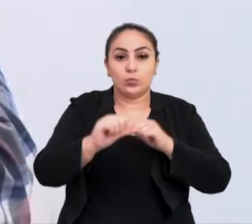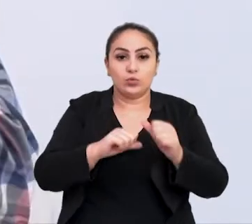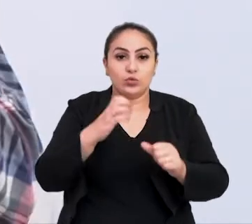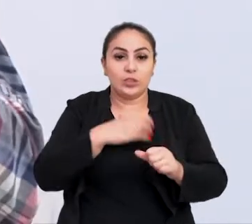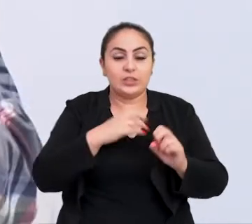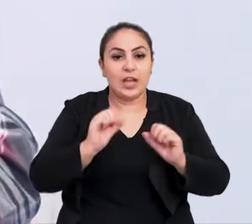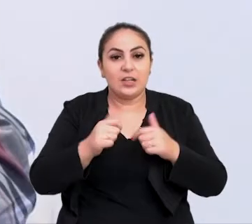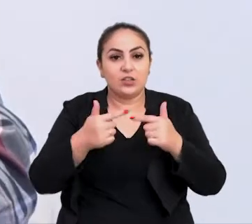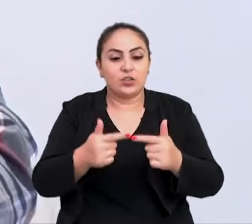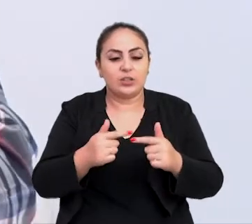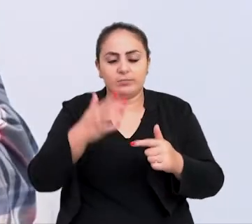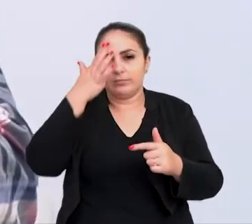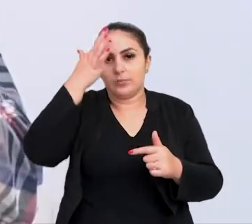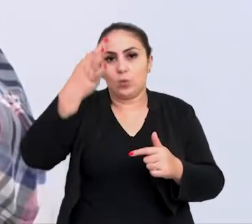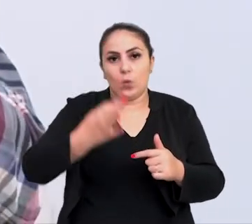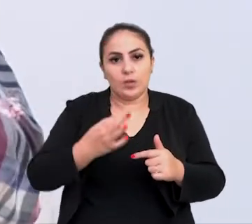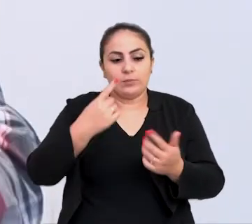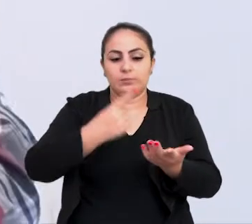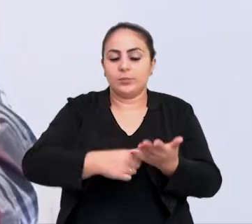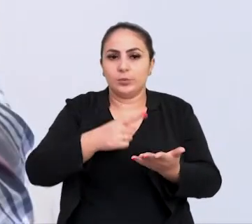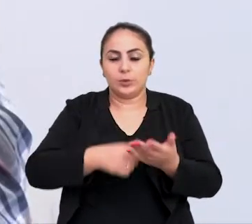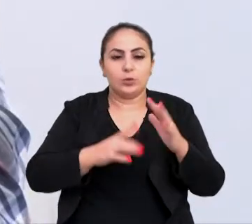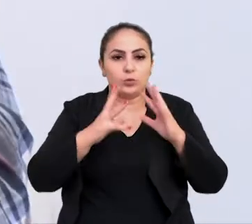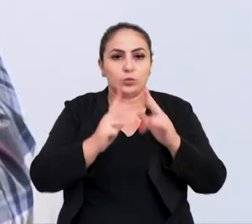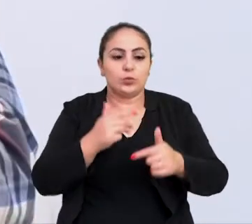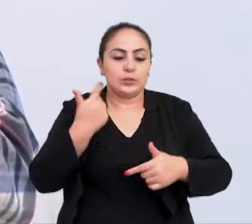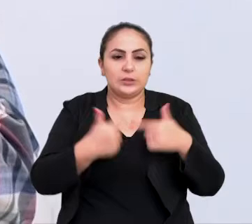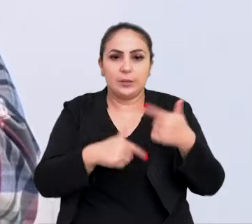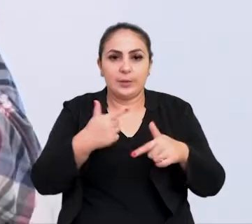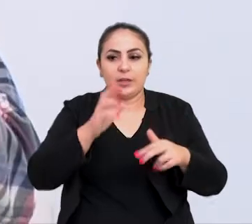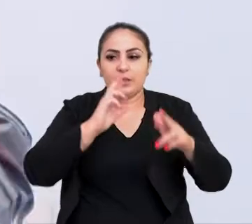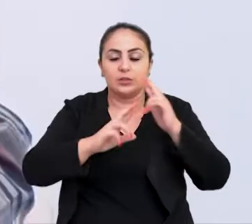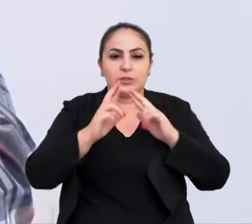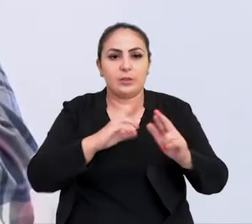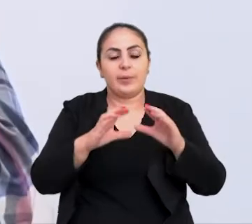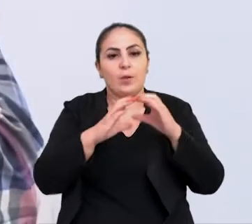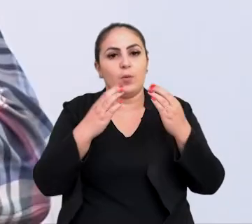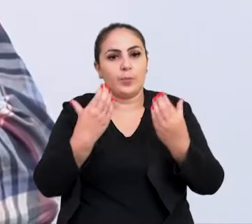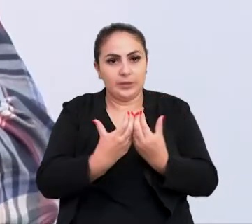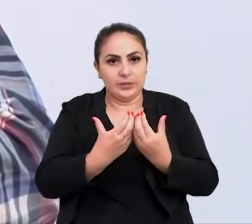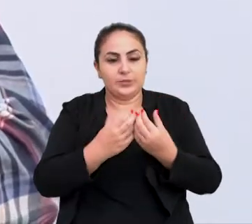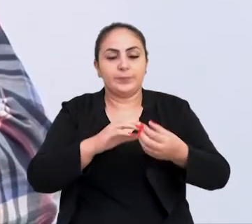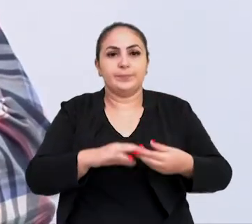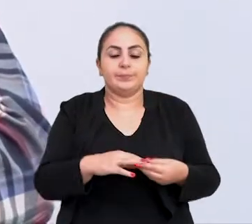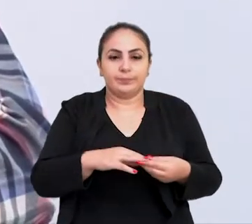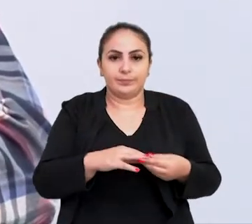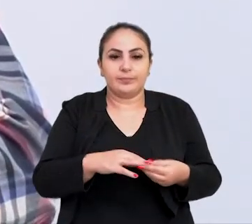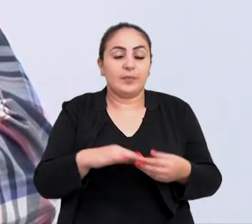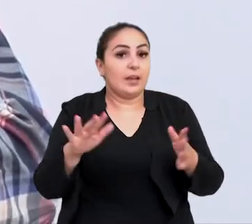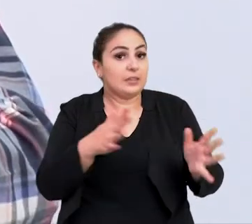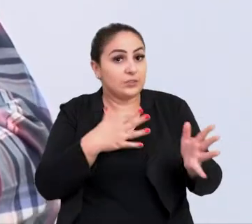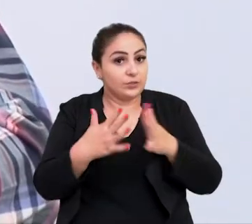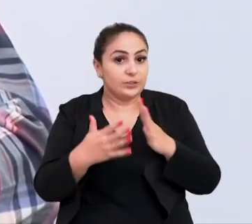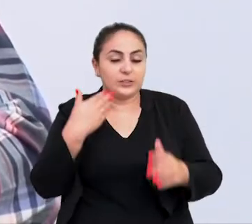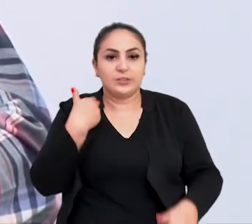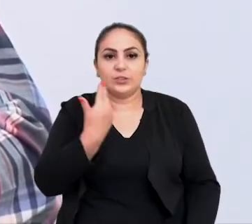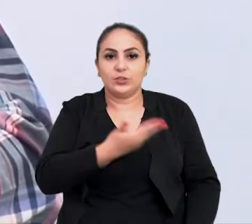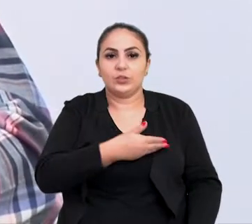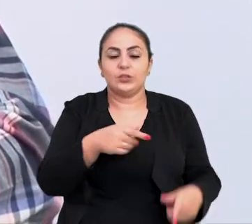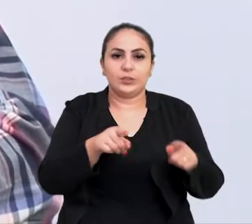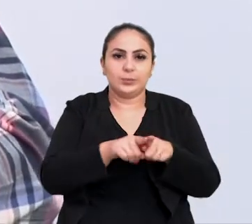agir, mas sempre com coerência, com comprometimento, trabalhando com resultado para a comunidade Às